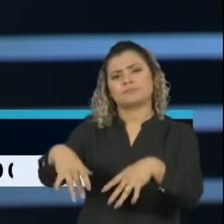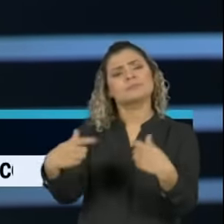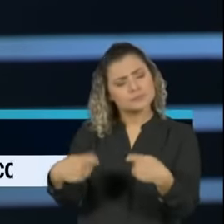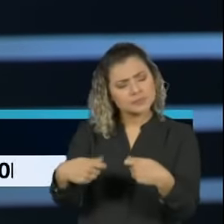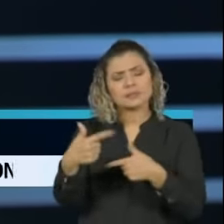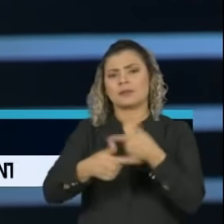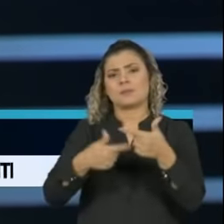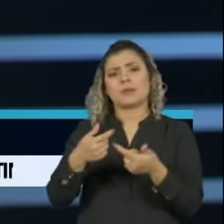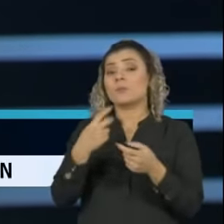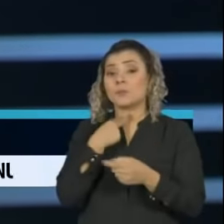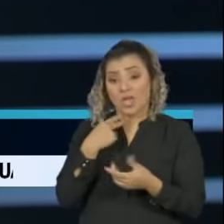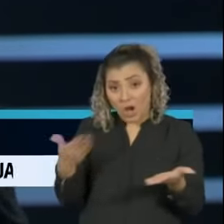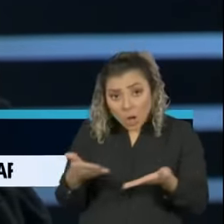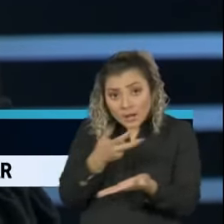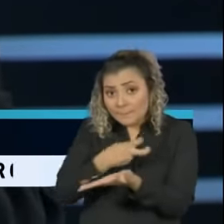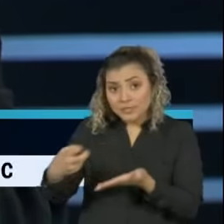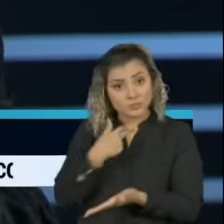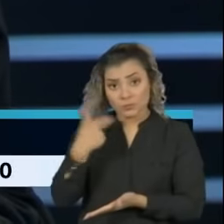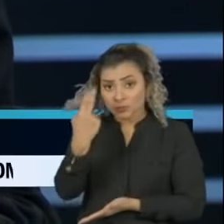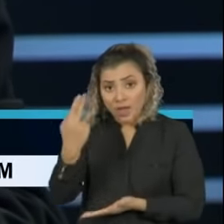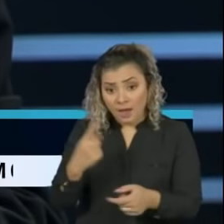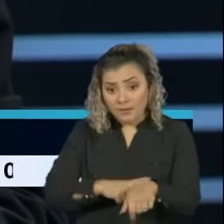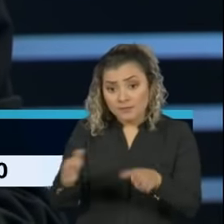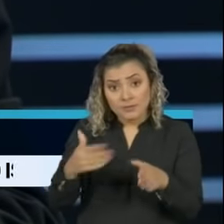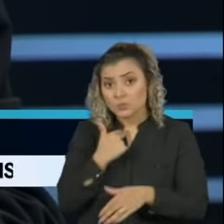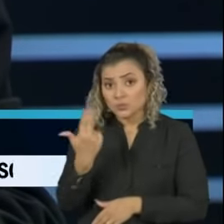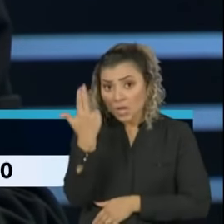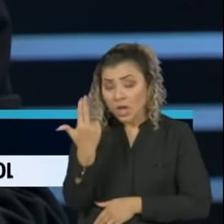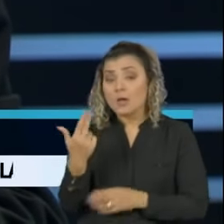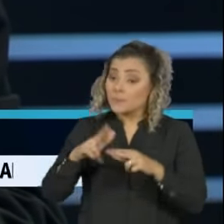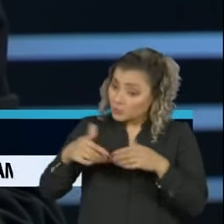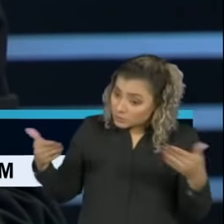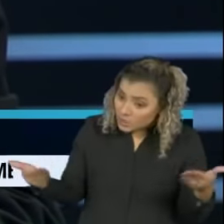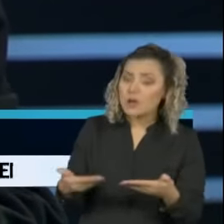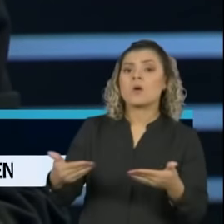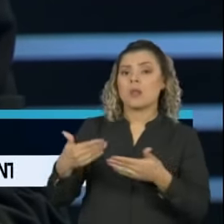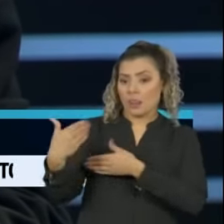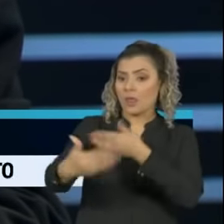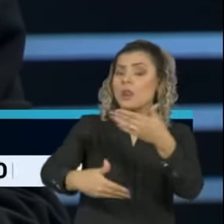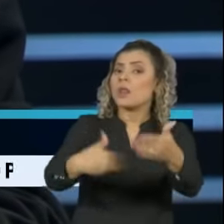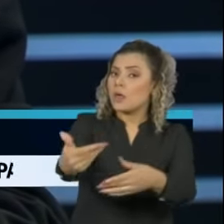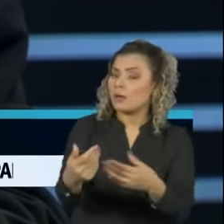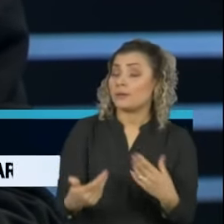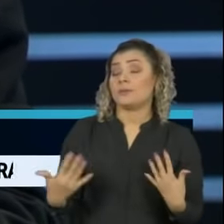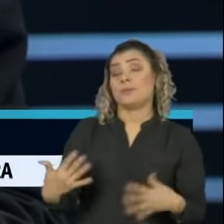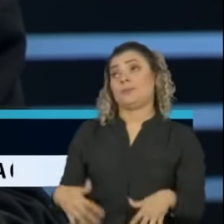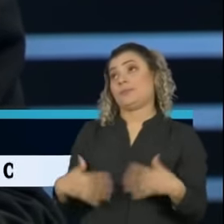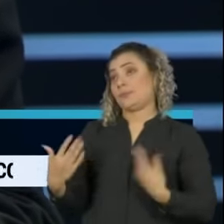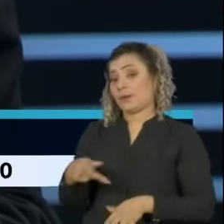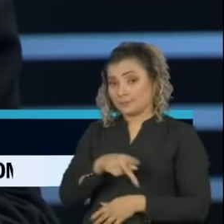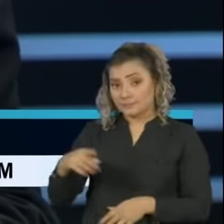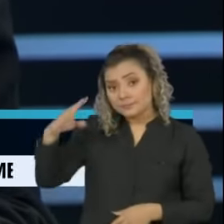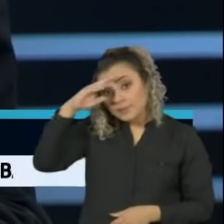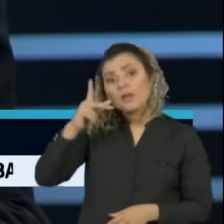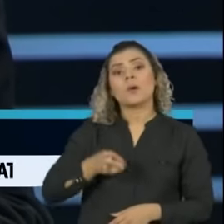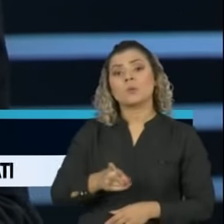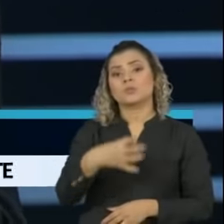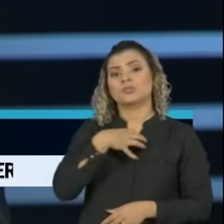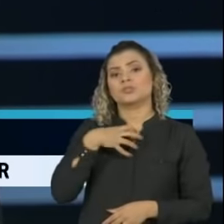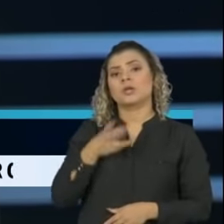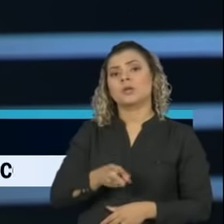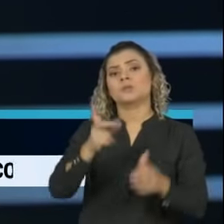pode ter impeachment, certo? Porque daqui para frente, no pé que vai, ele só vai cada vez mais transformar a